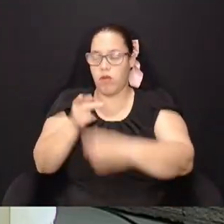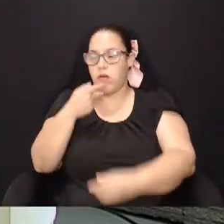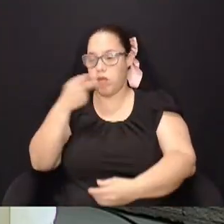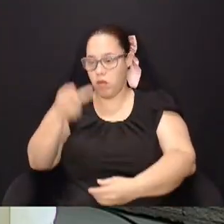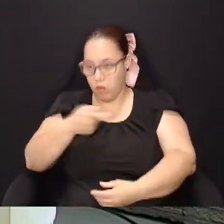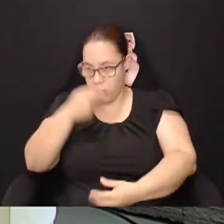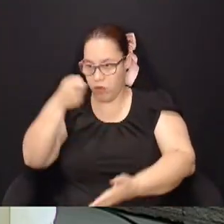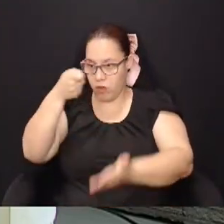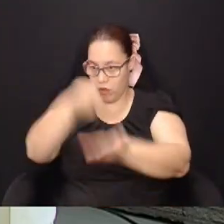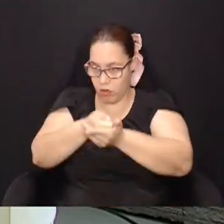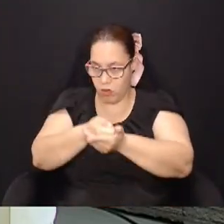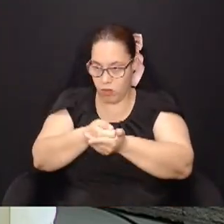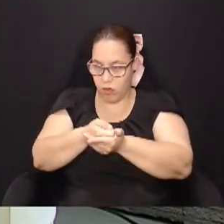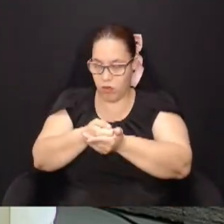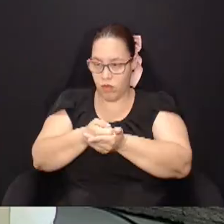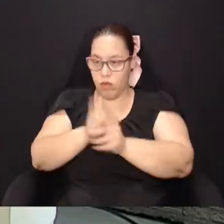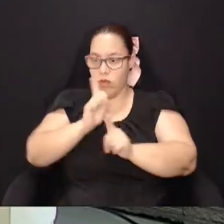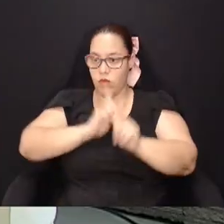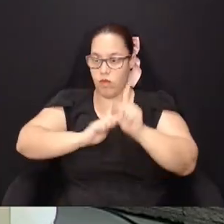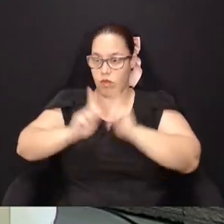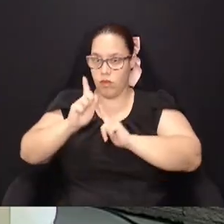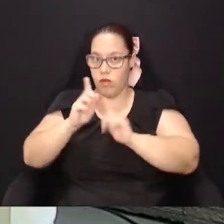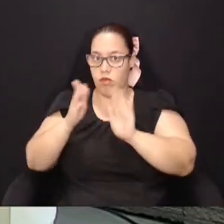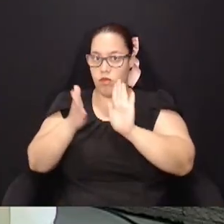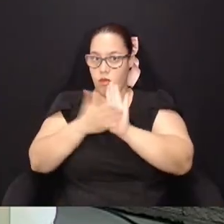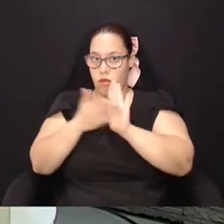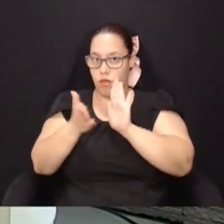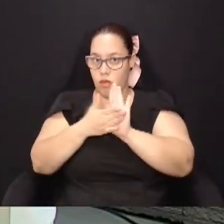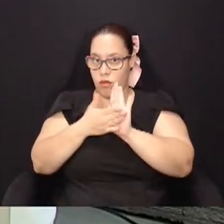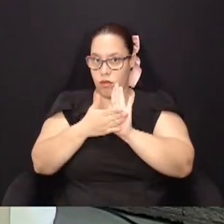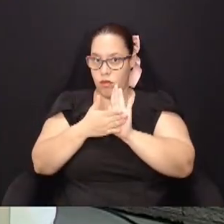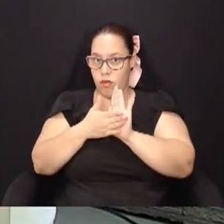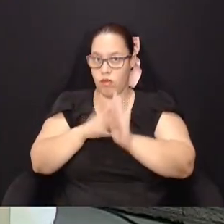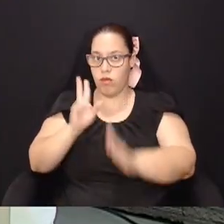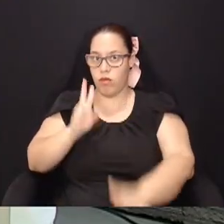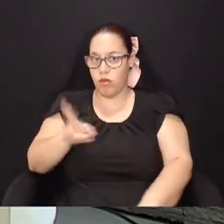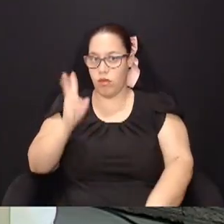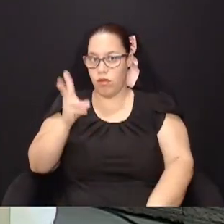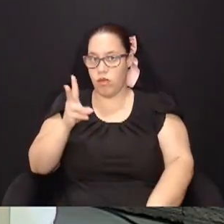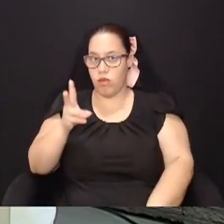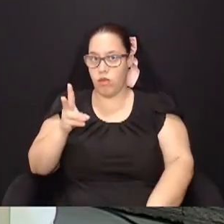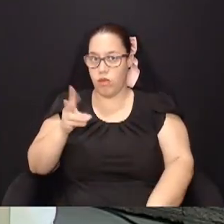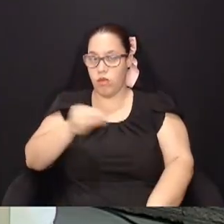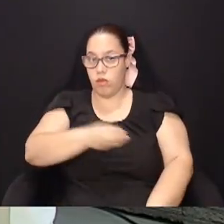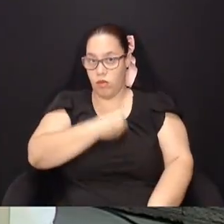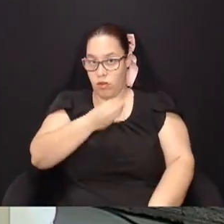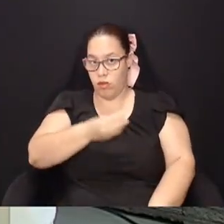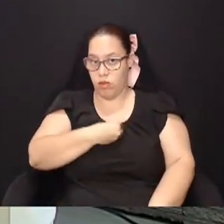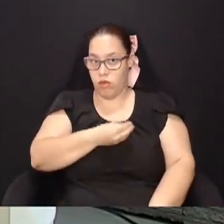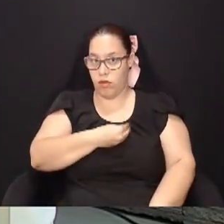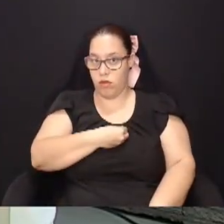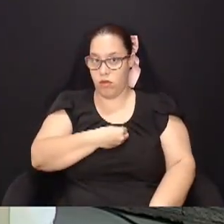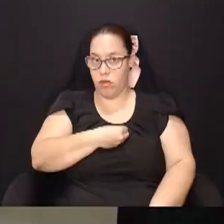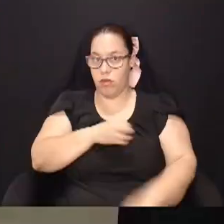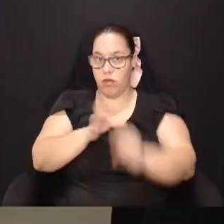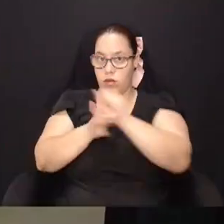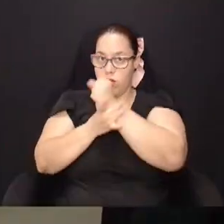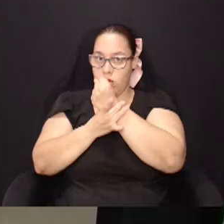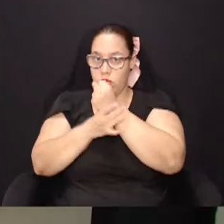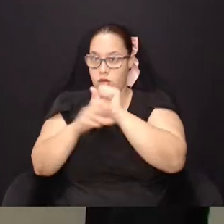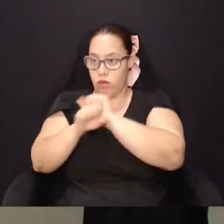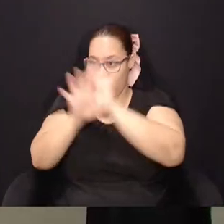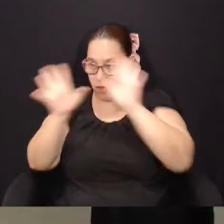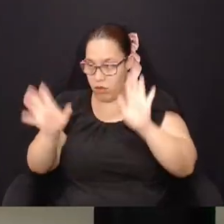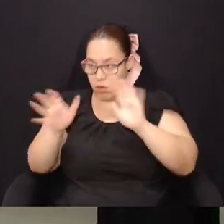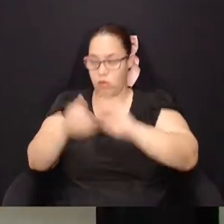de gestores e licitações. Ela é sempre transmitida ao vivo para a garantia da transparência.